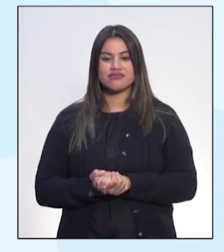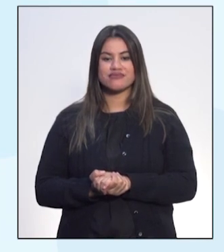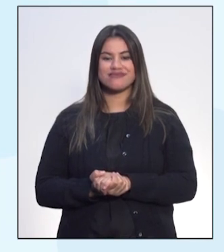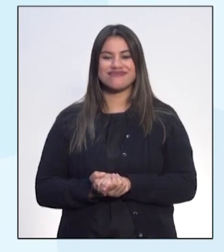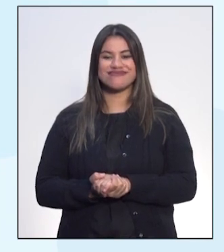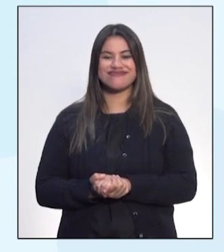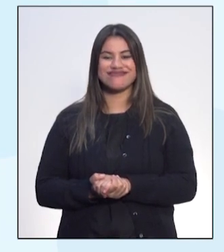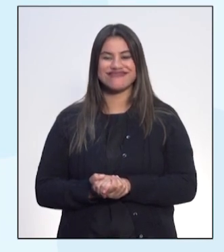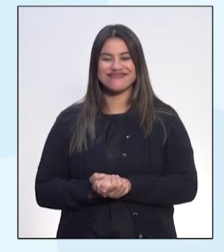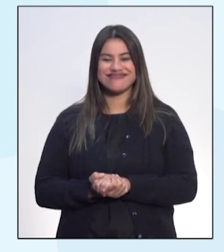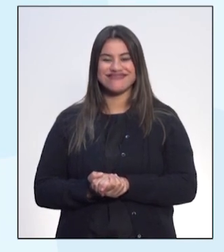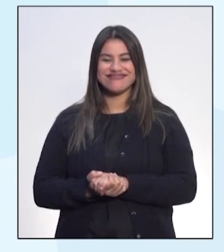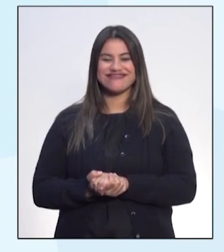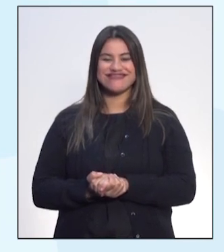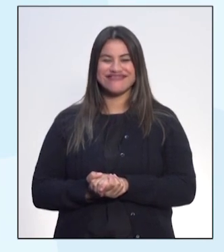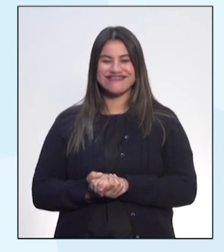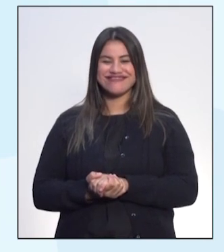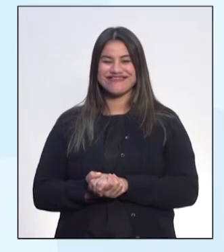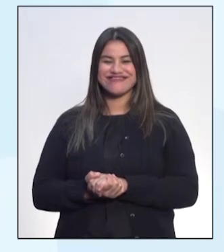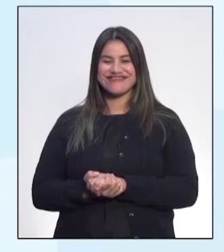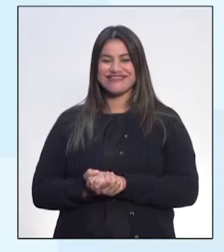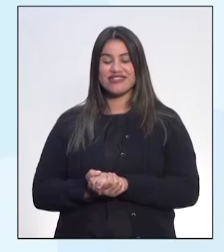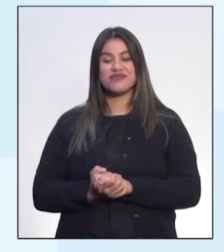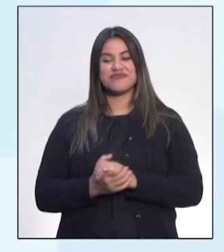figura. No próximo, por gentileza.